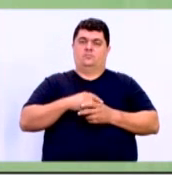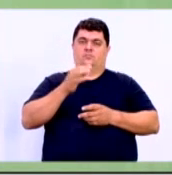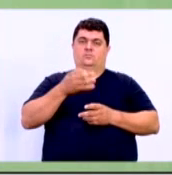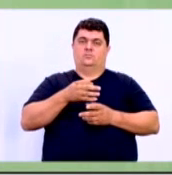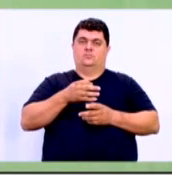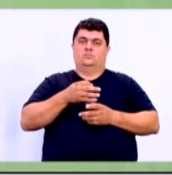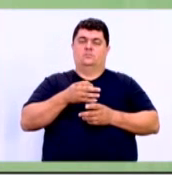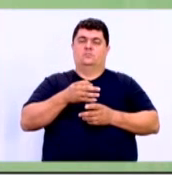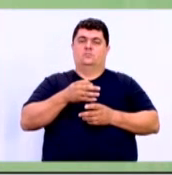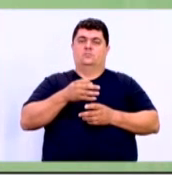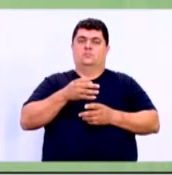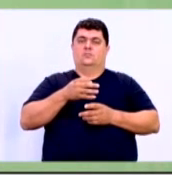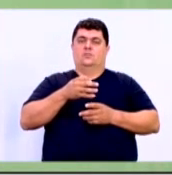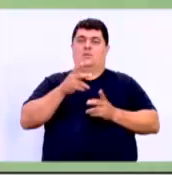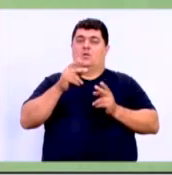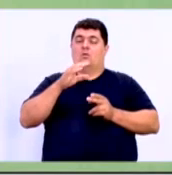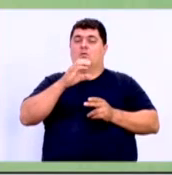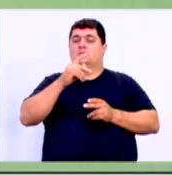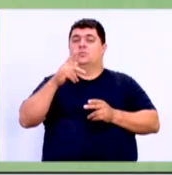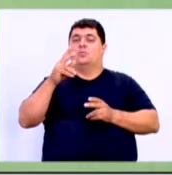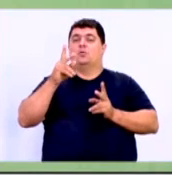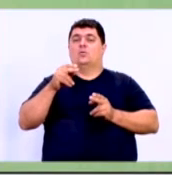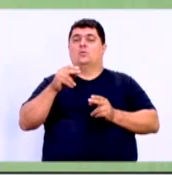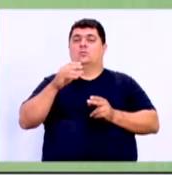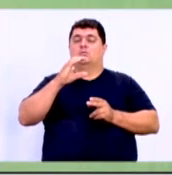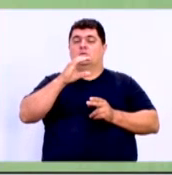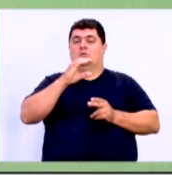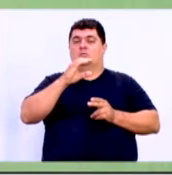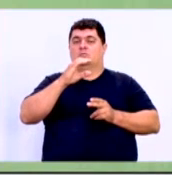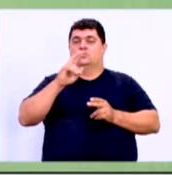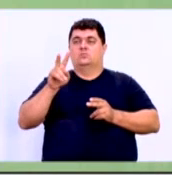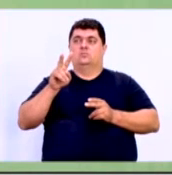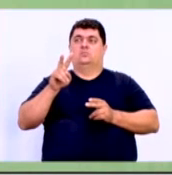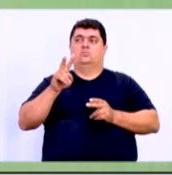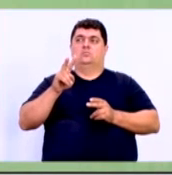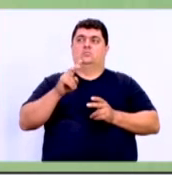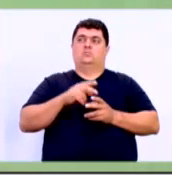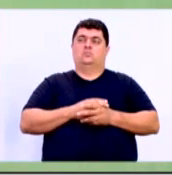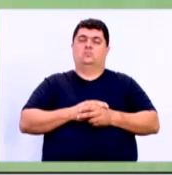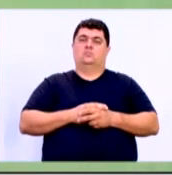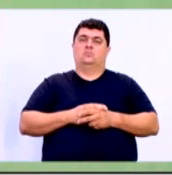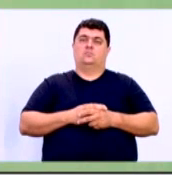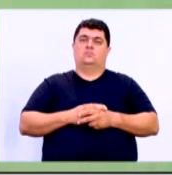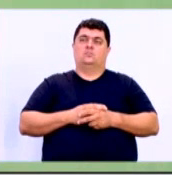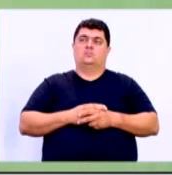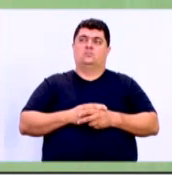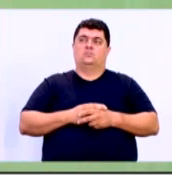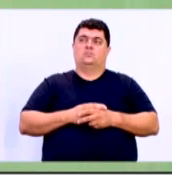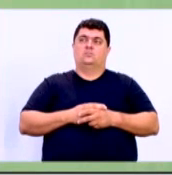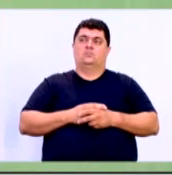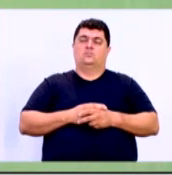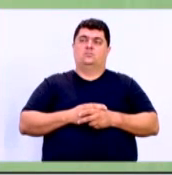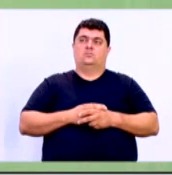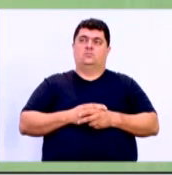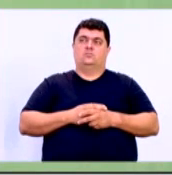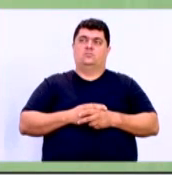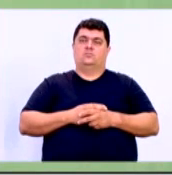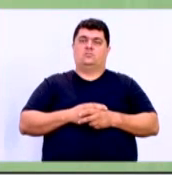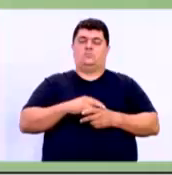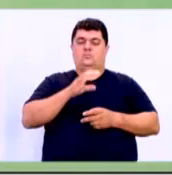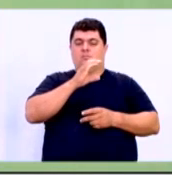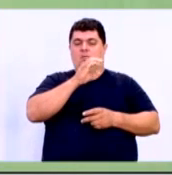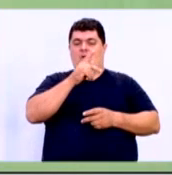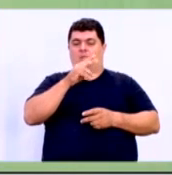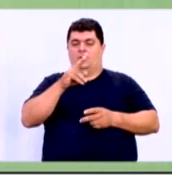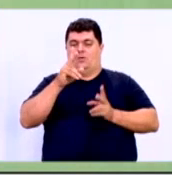Certo? E esse CPP é igual ao quê? Ao custo variável. O custo do produto vendido é igual ao